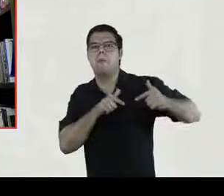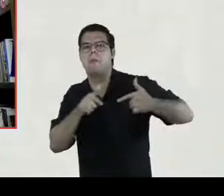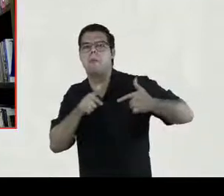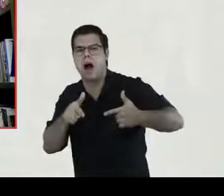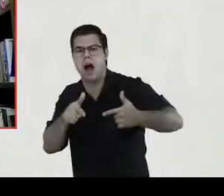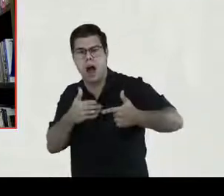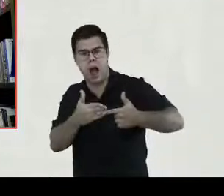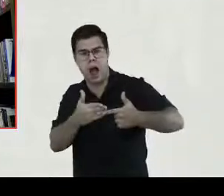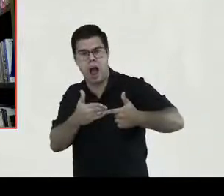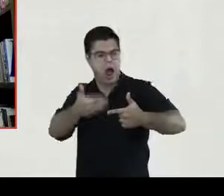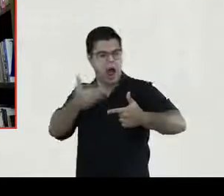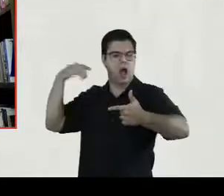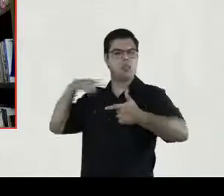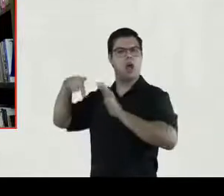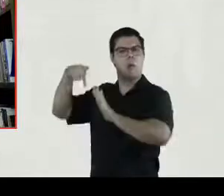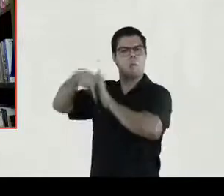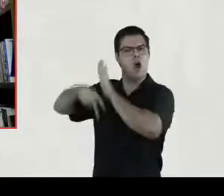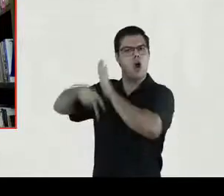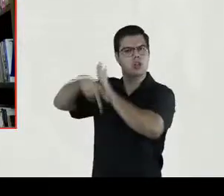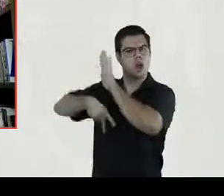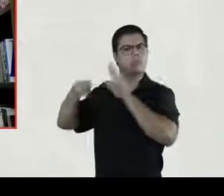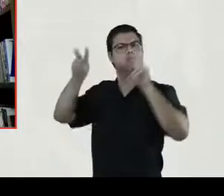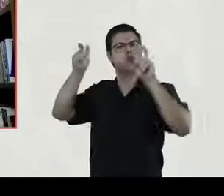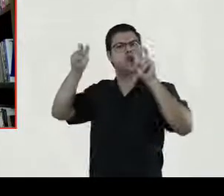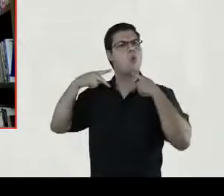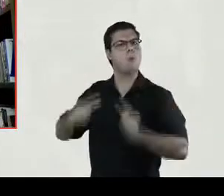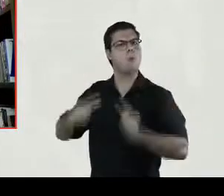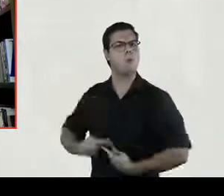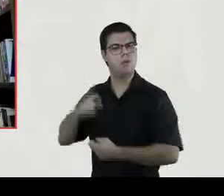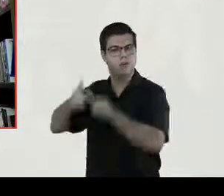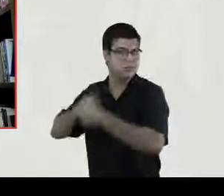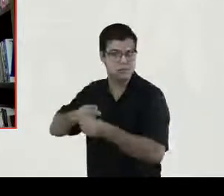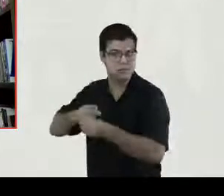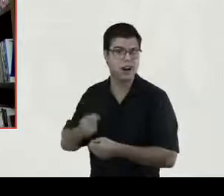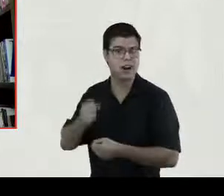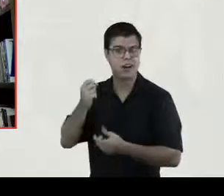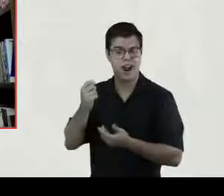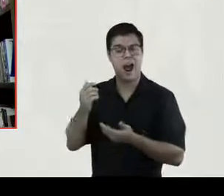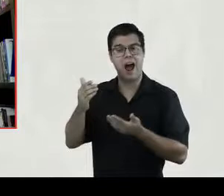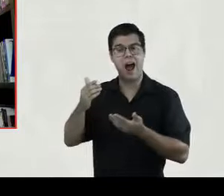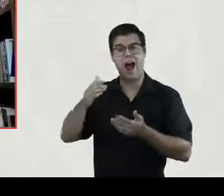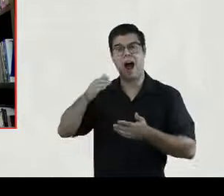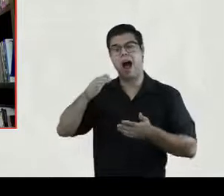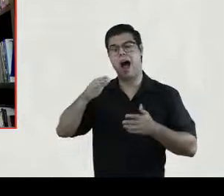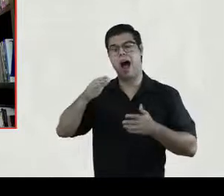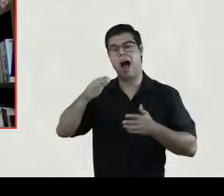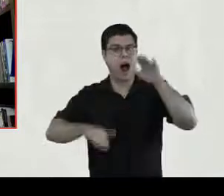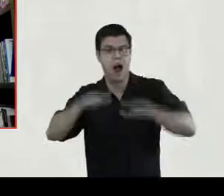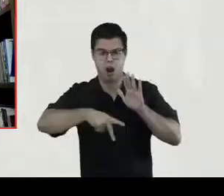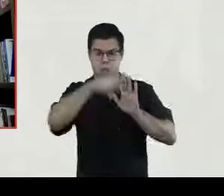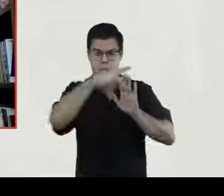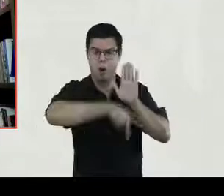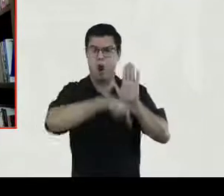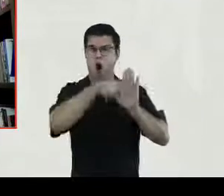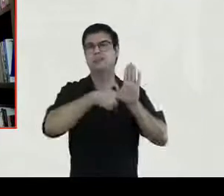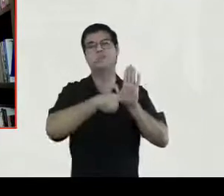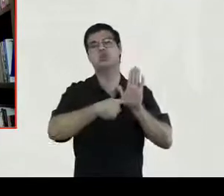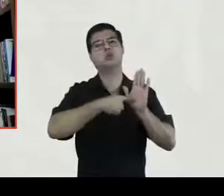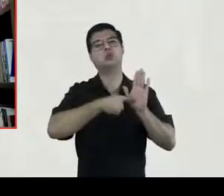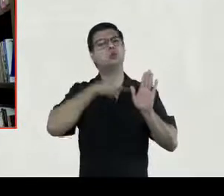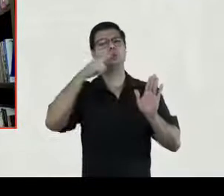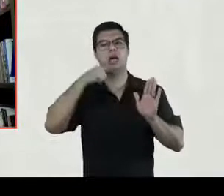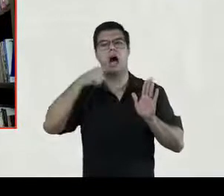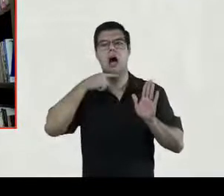por trás de projetos ligados à humanidades digitais, muitos desses projetos sequer são viáveis. Então,